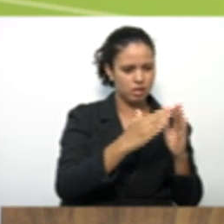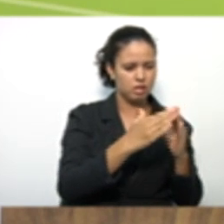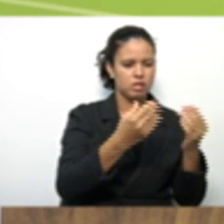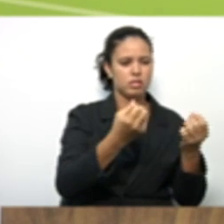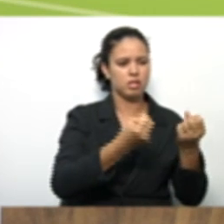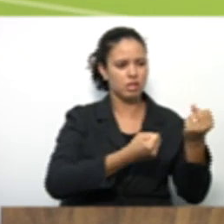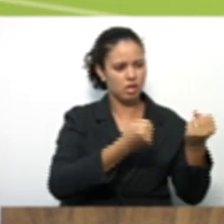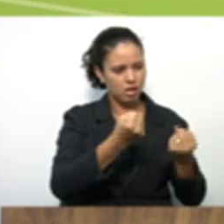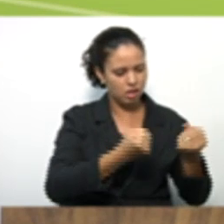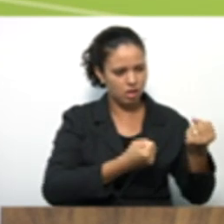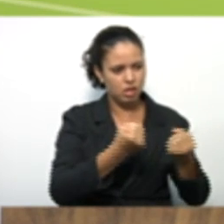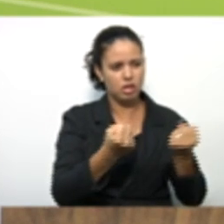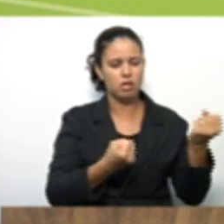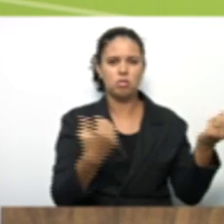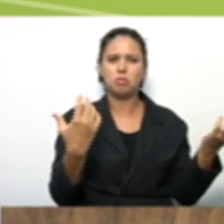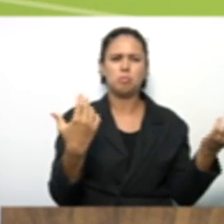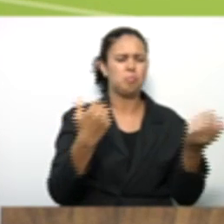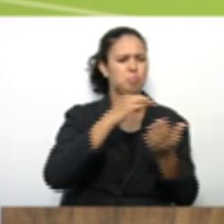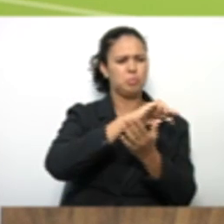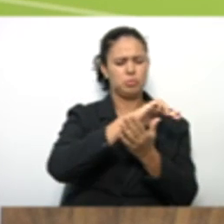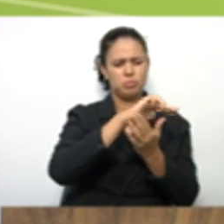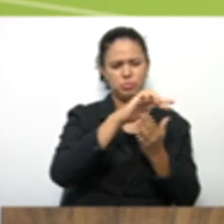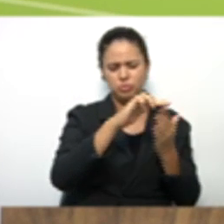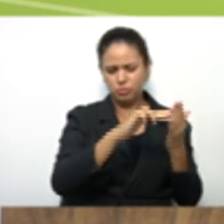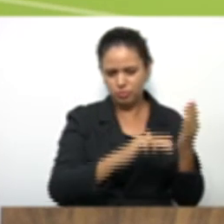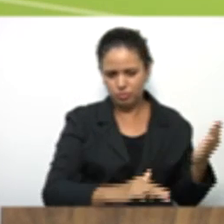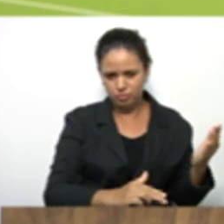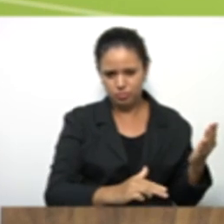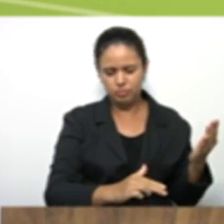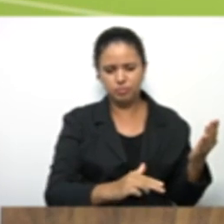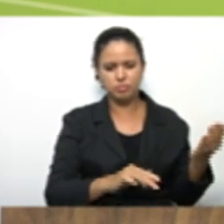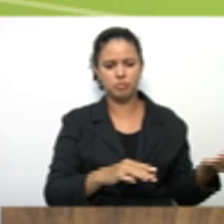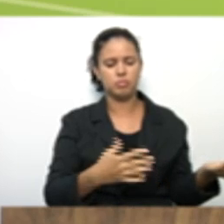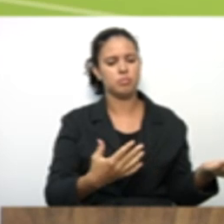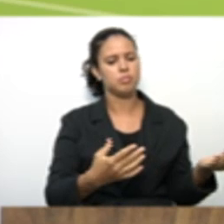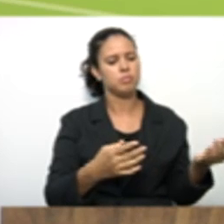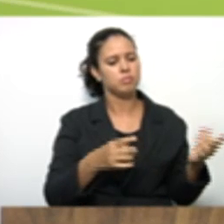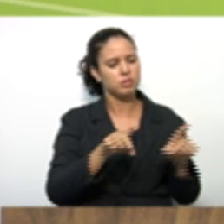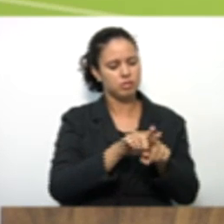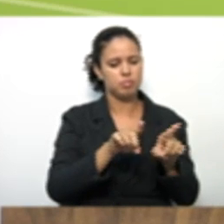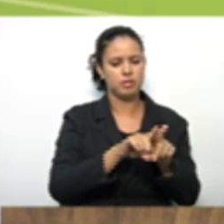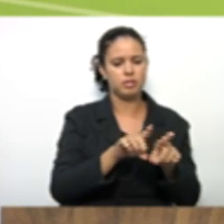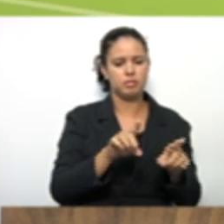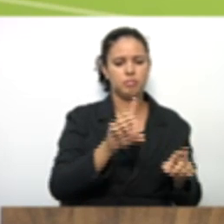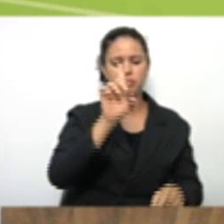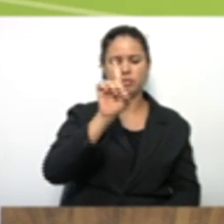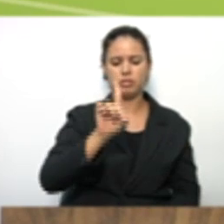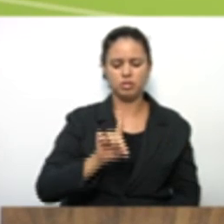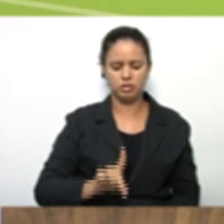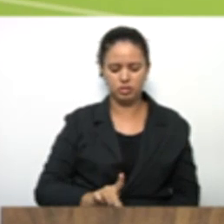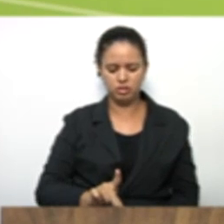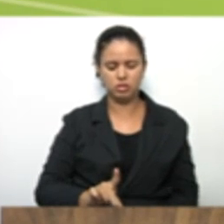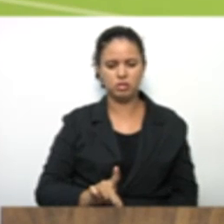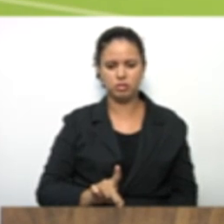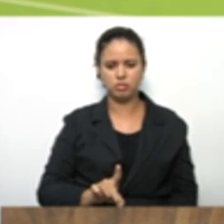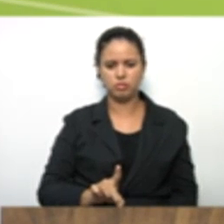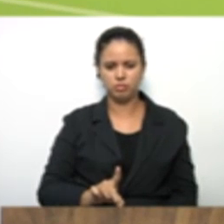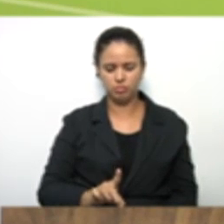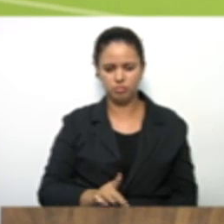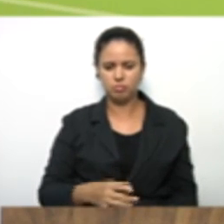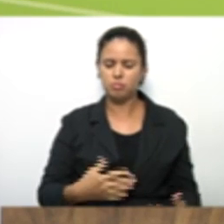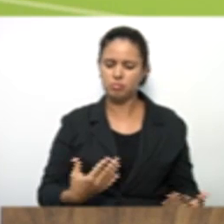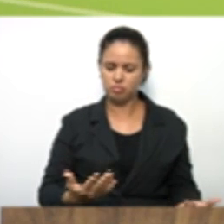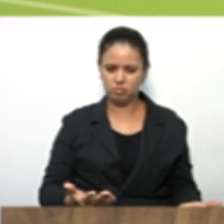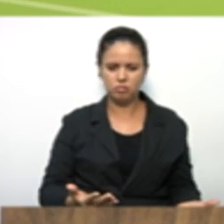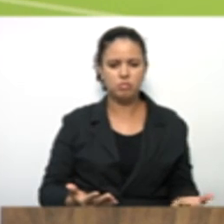Parte positiva. Bens e direitos. Bens, casa, carro, né? Um